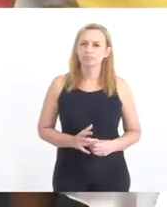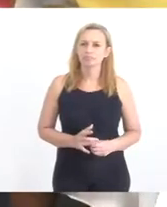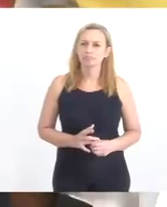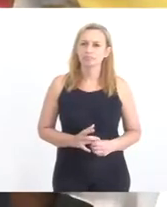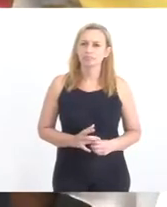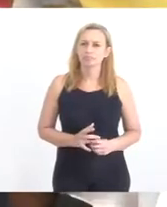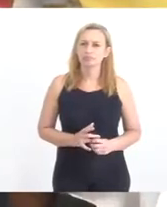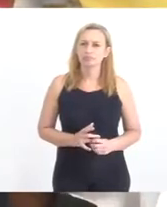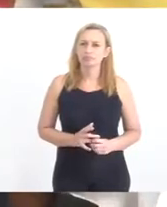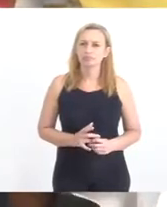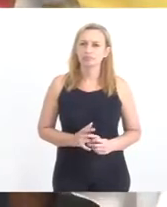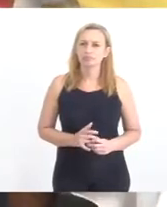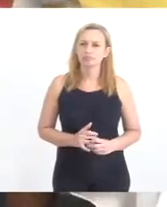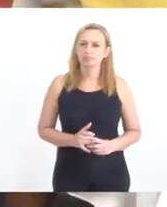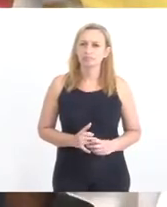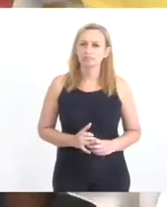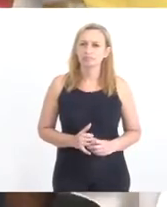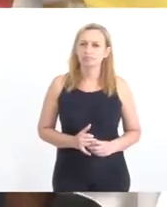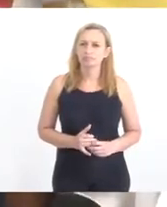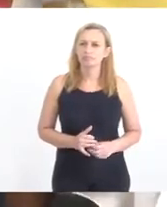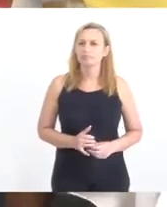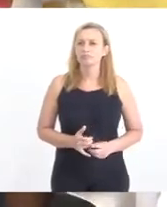ligação tá